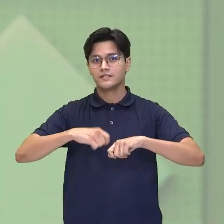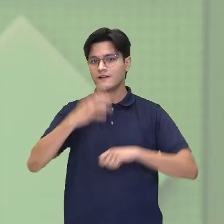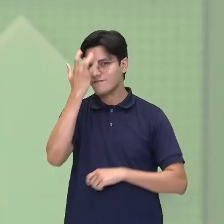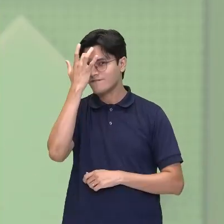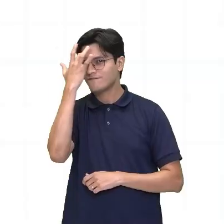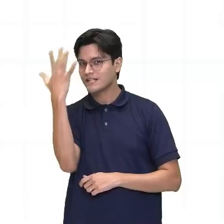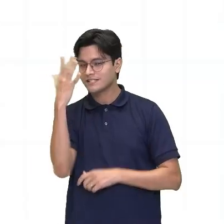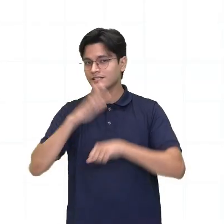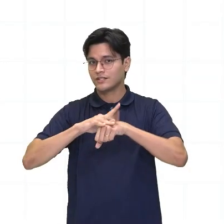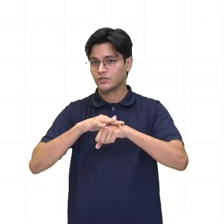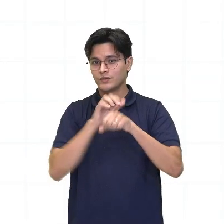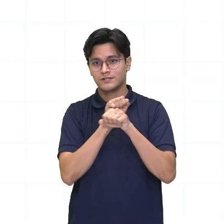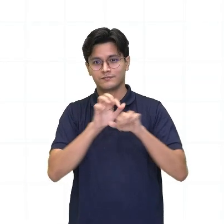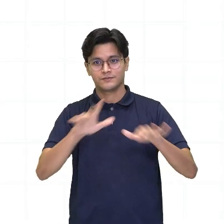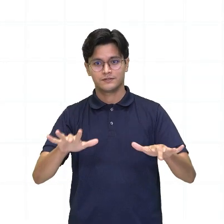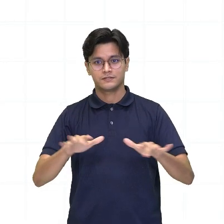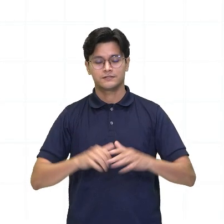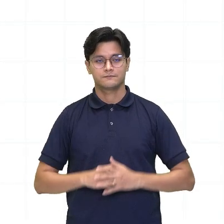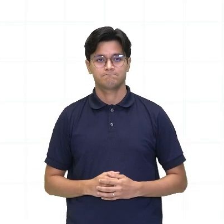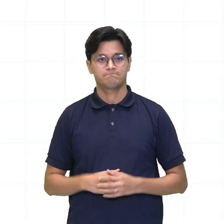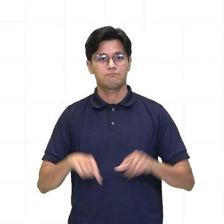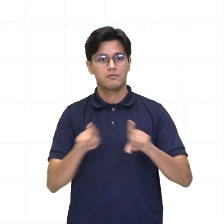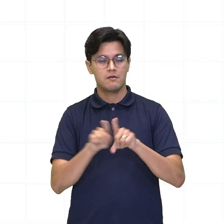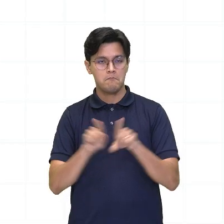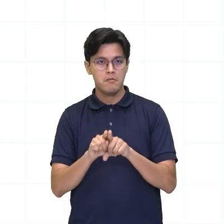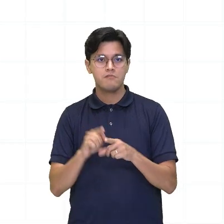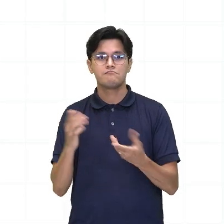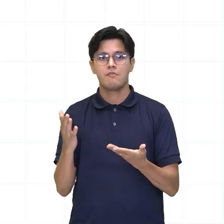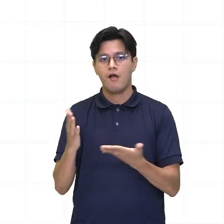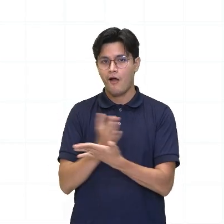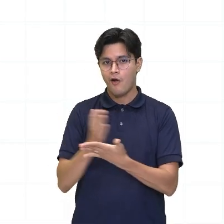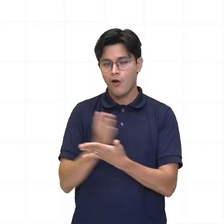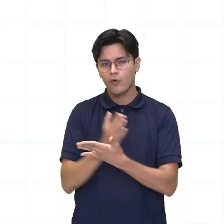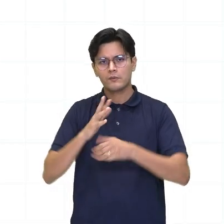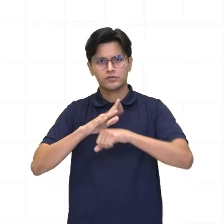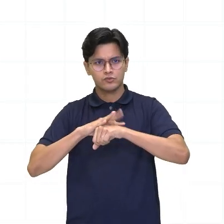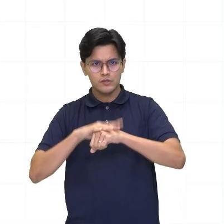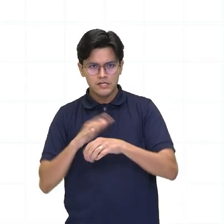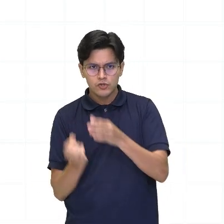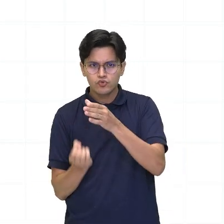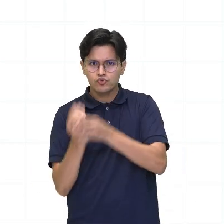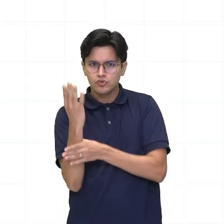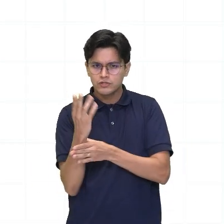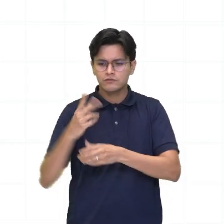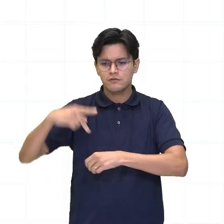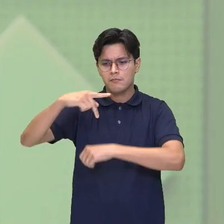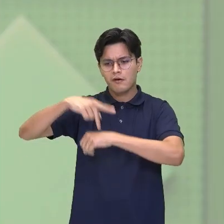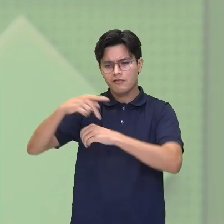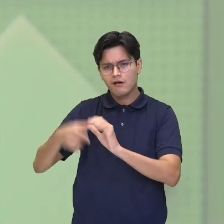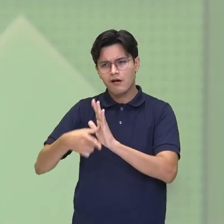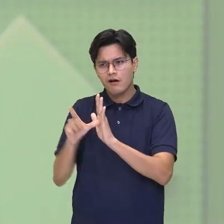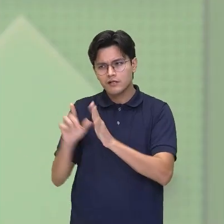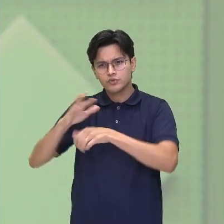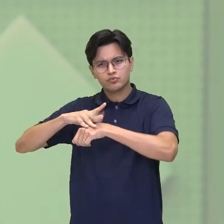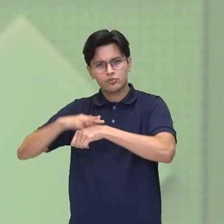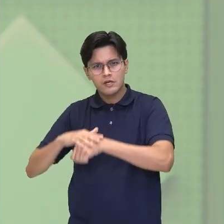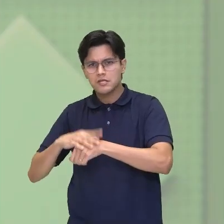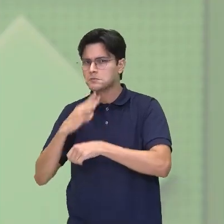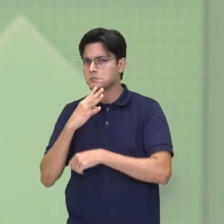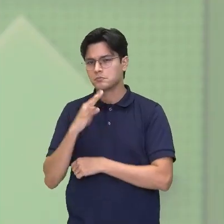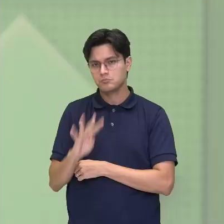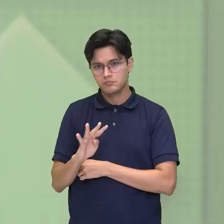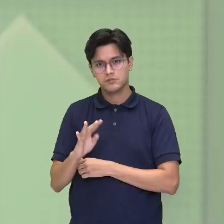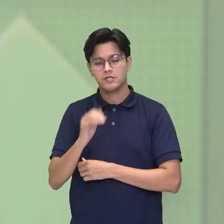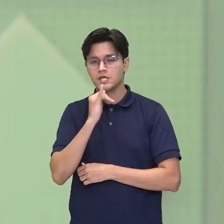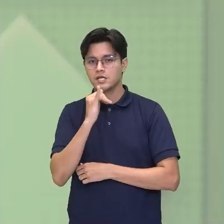estão surgindo aí nos países onde eram desconhecidos, né? Então a gente percebe que doenças que eram endêmicas apenas de um